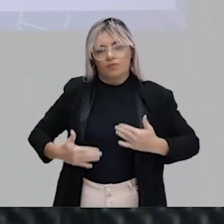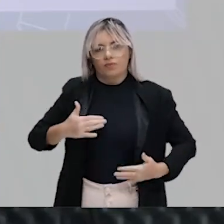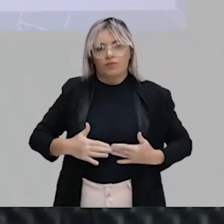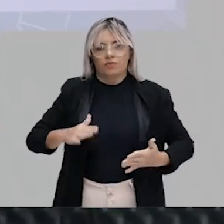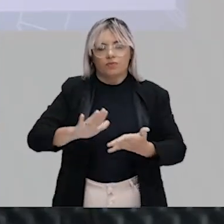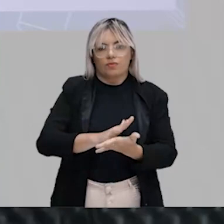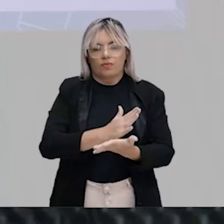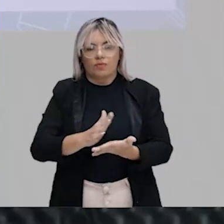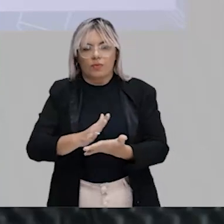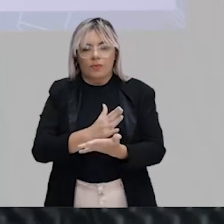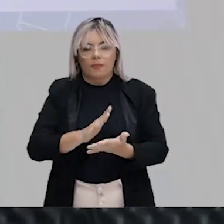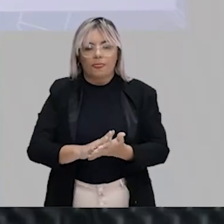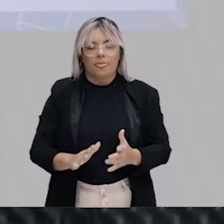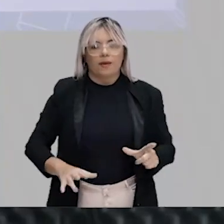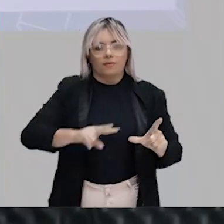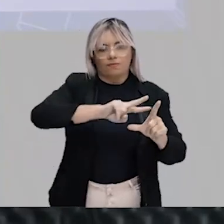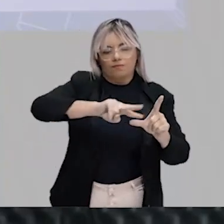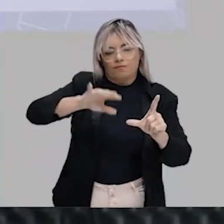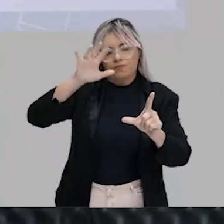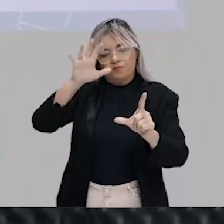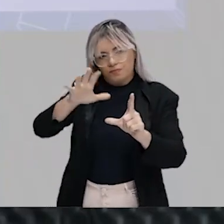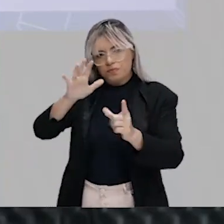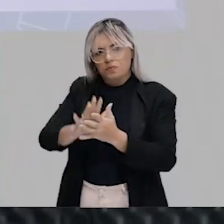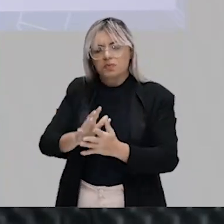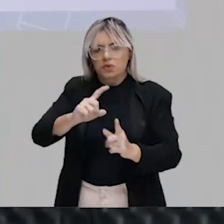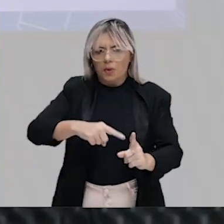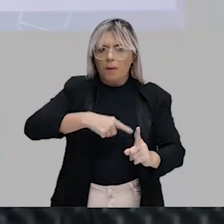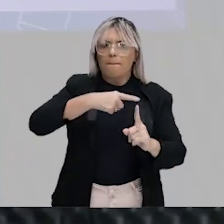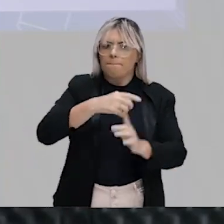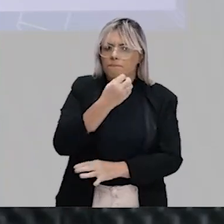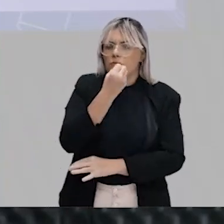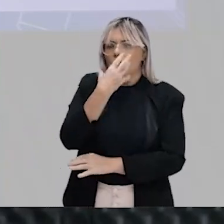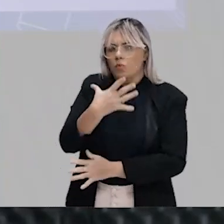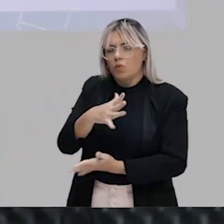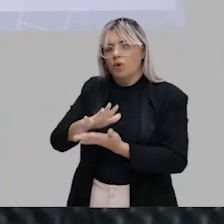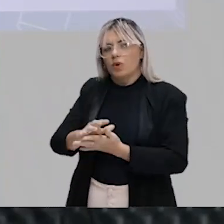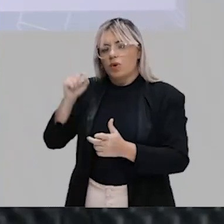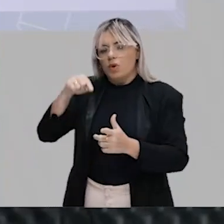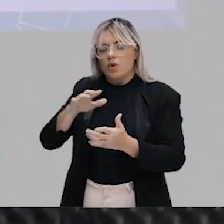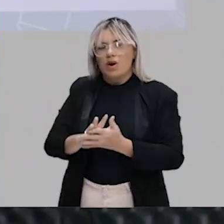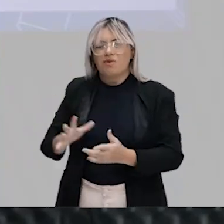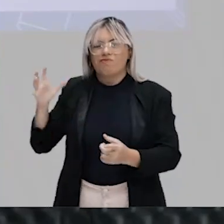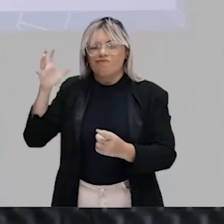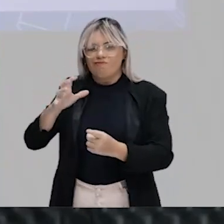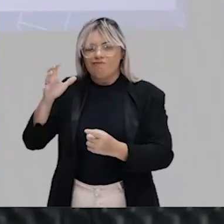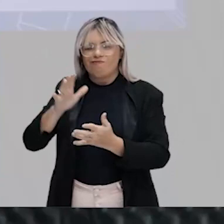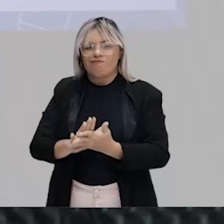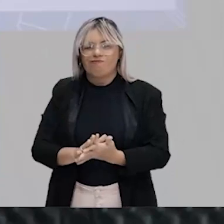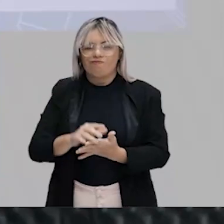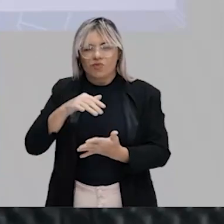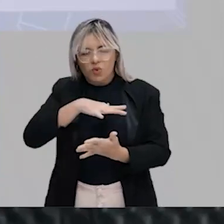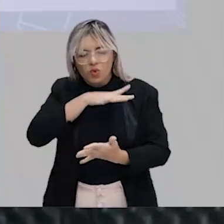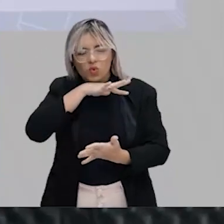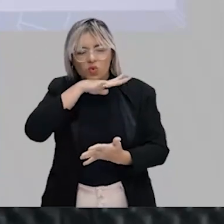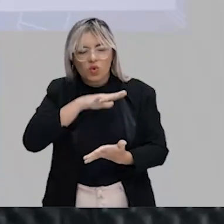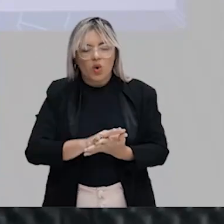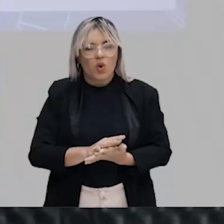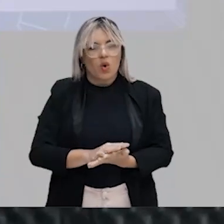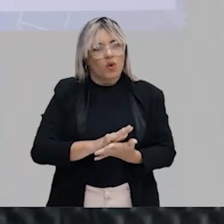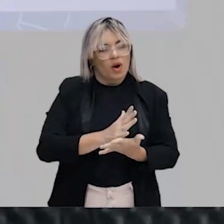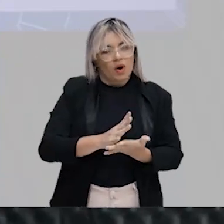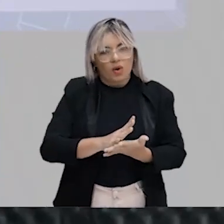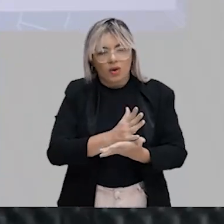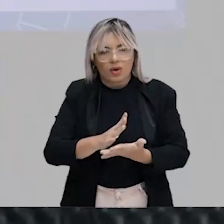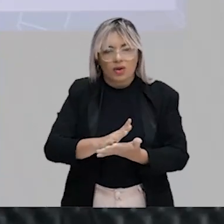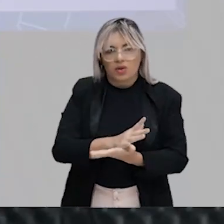Algumas vezes essa influência ela será positiva, algumas vezes essa influência será negativa, outras vezes essa influência vai buscar